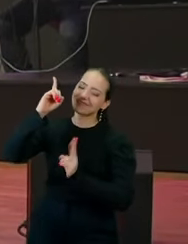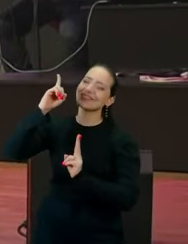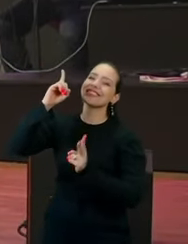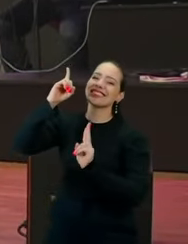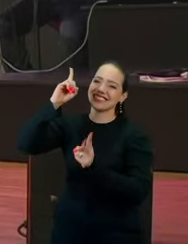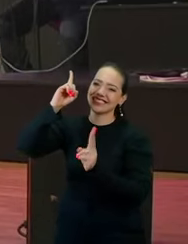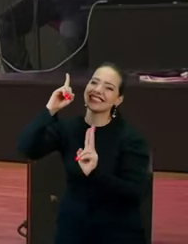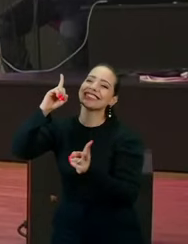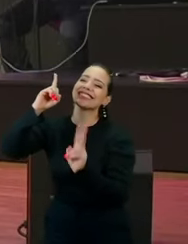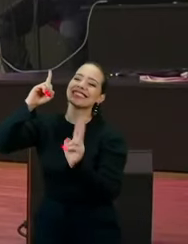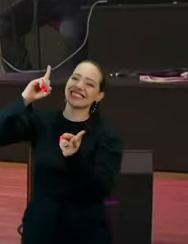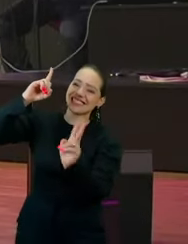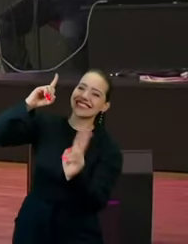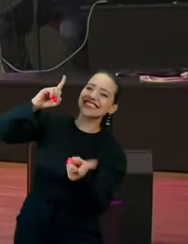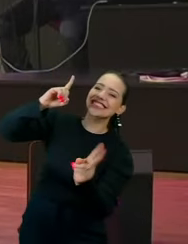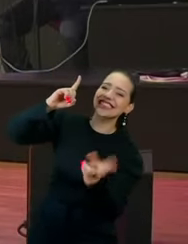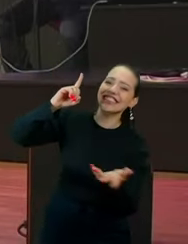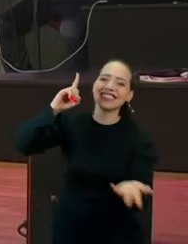comunhão, oh. E